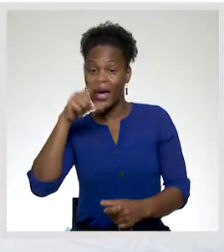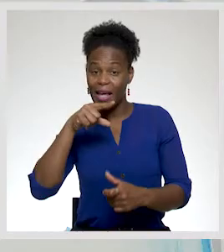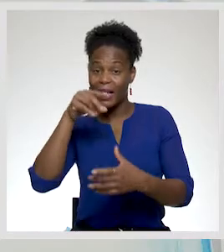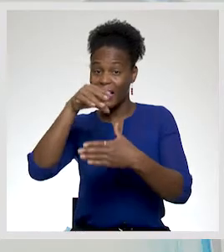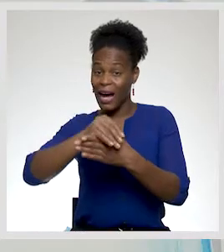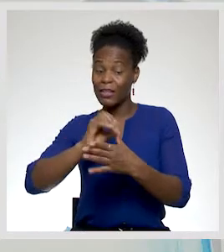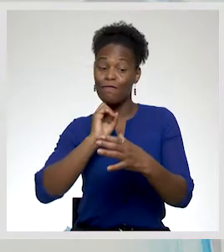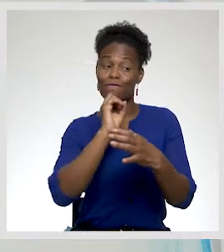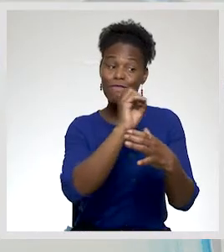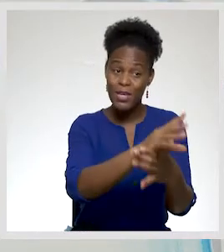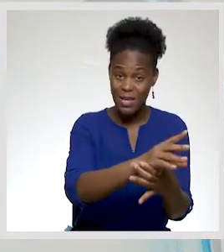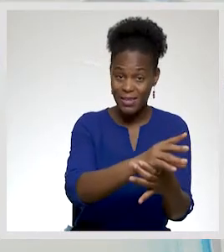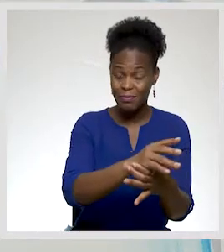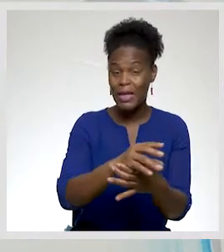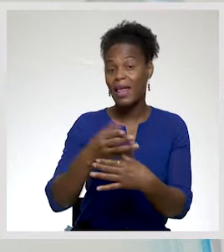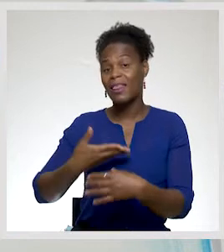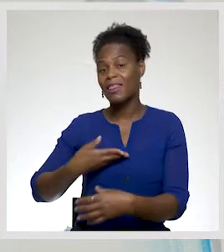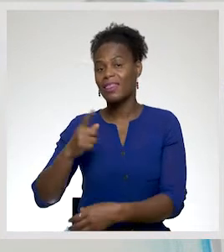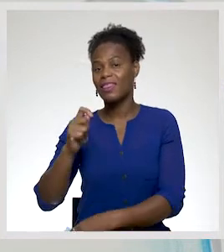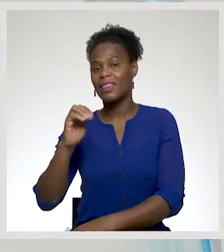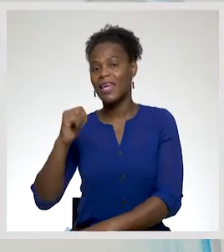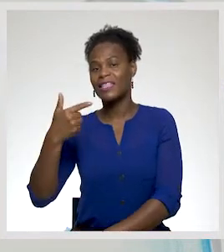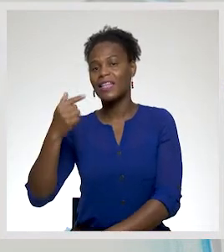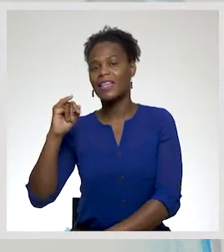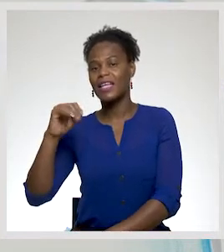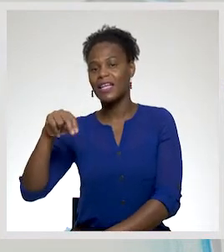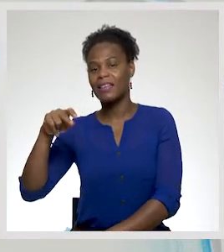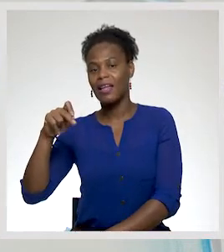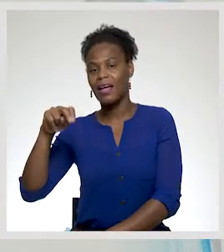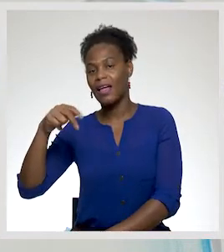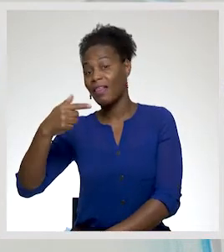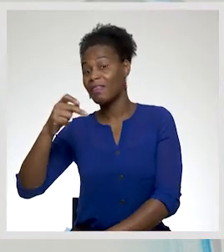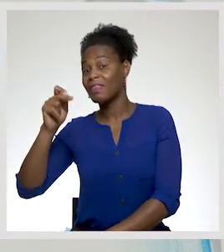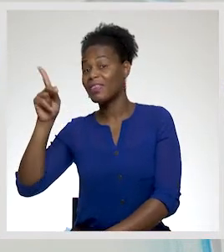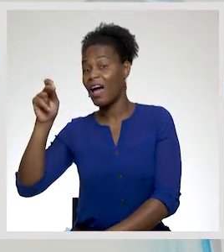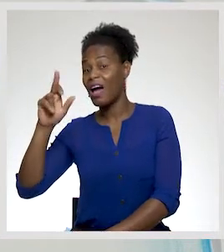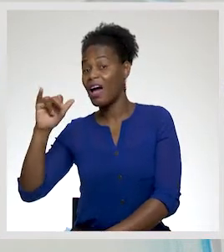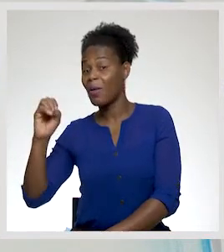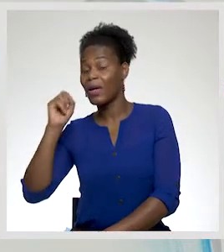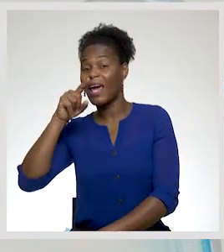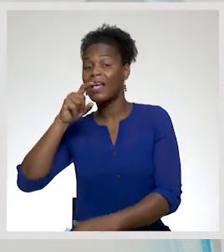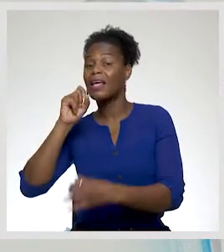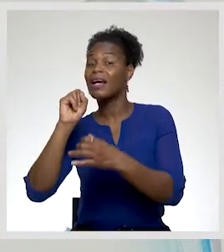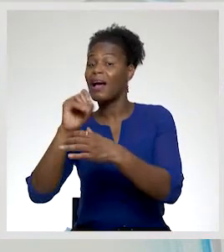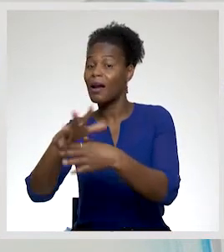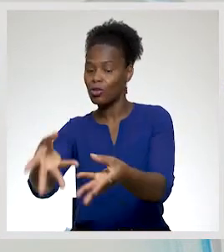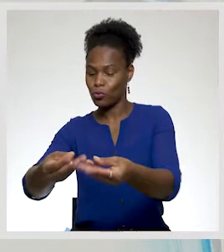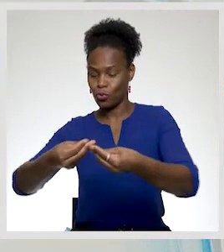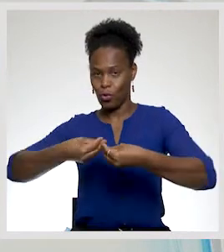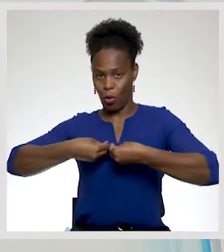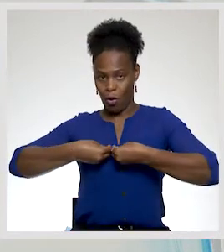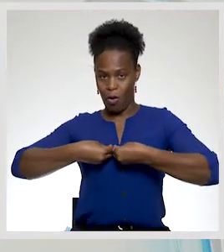Vocês já escreveram a carta na escola, pelo que eu sei. E já sabem que é uma pessoa que escreve e a outra pessoa